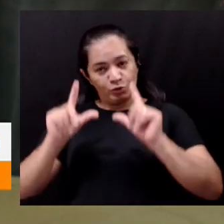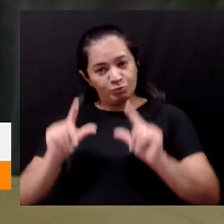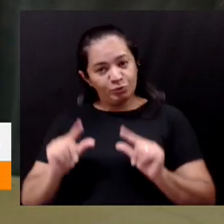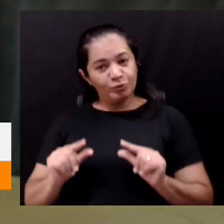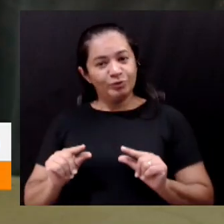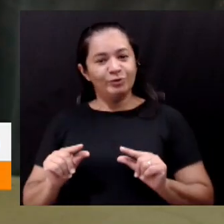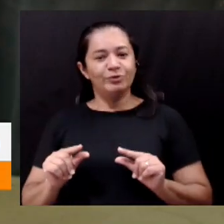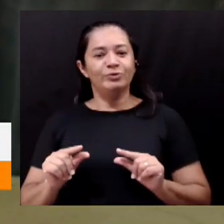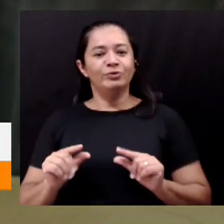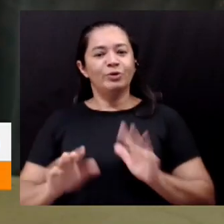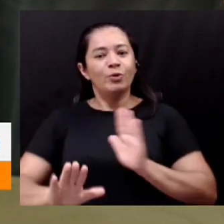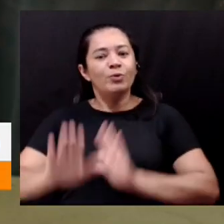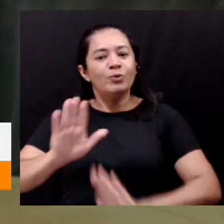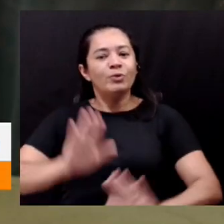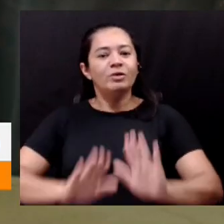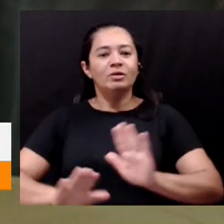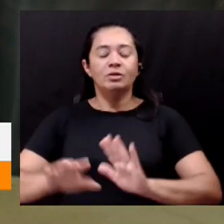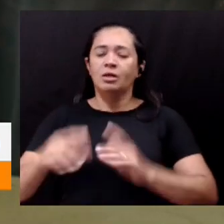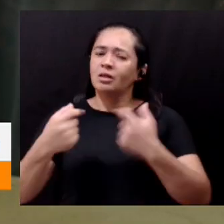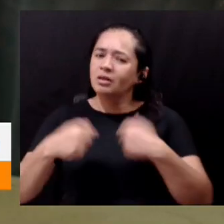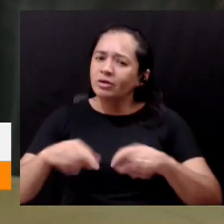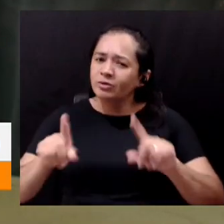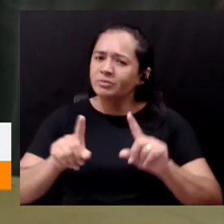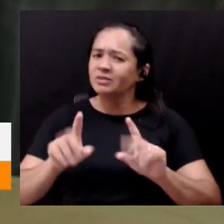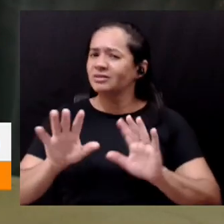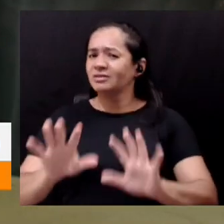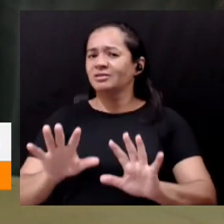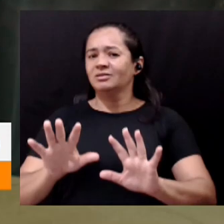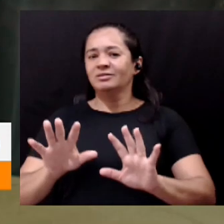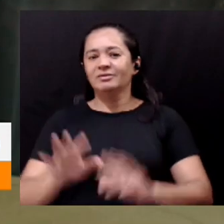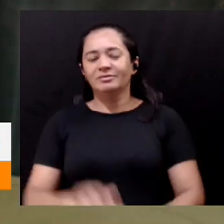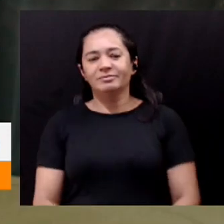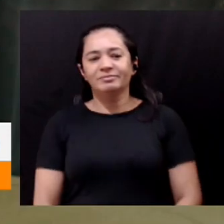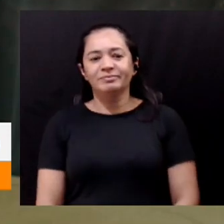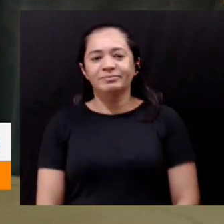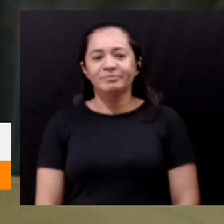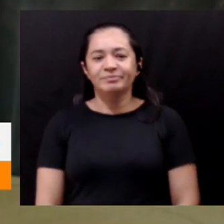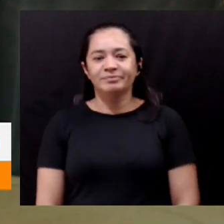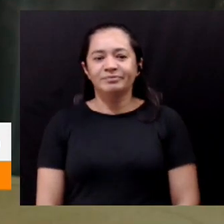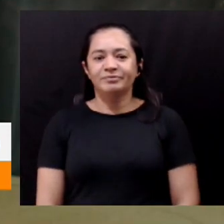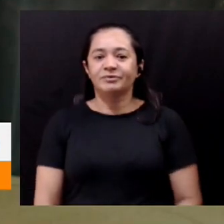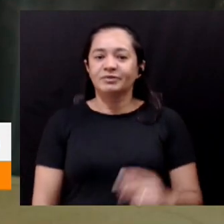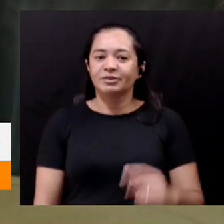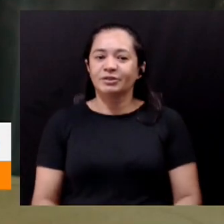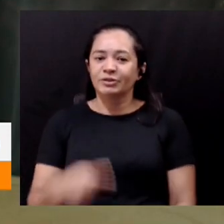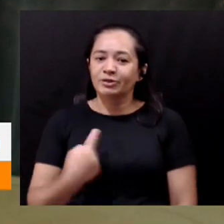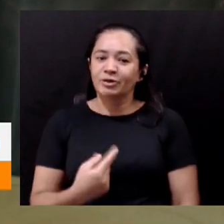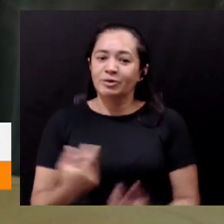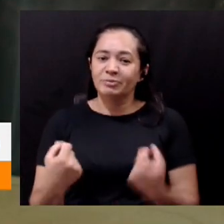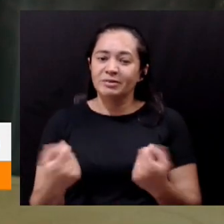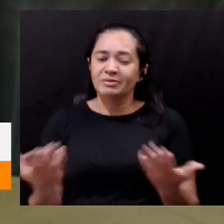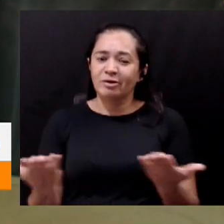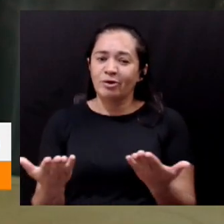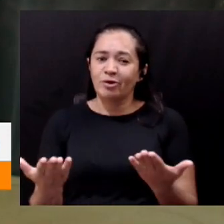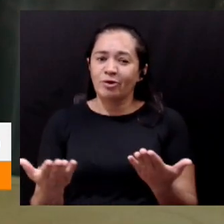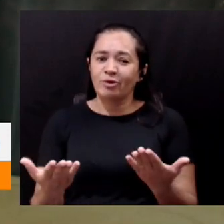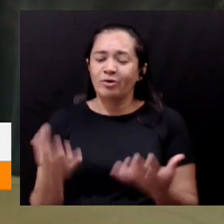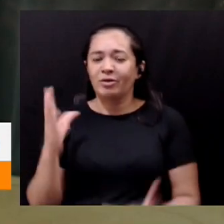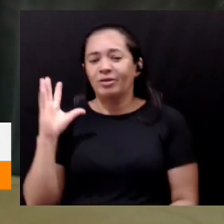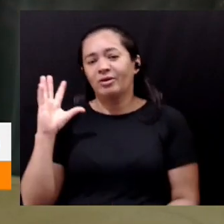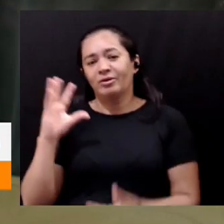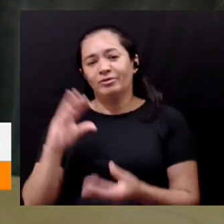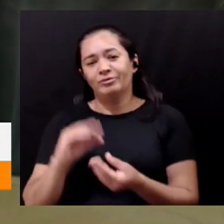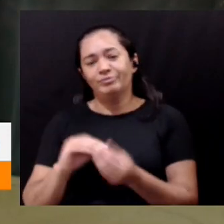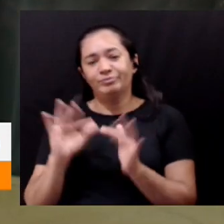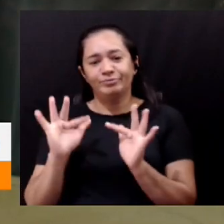diminui, não precisa, não é para tanto". E a gente precisa agora, nesse momento, ir para as considerações finais. Então, eu queria